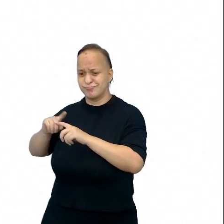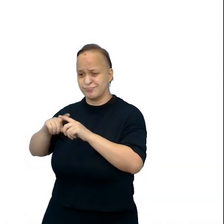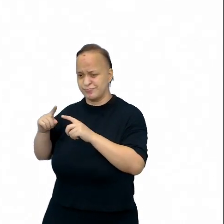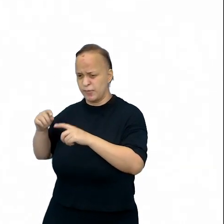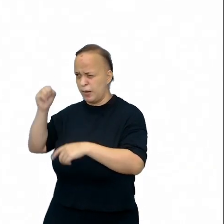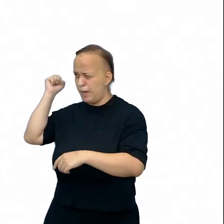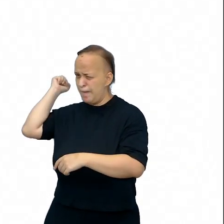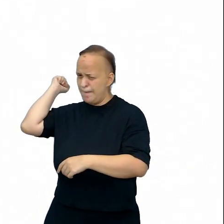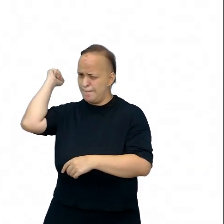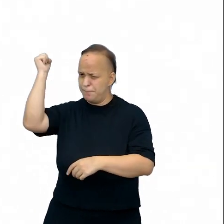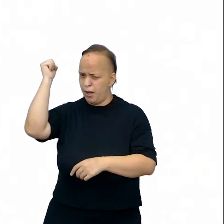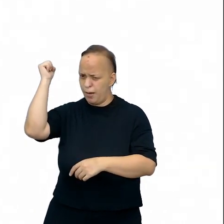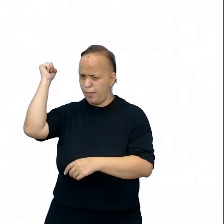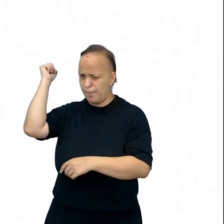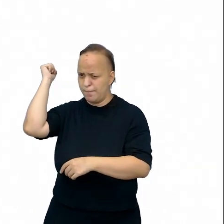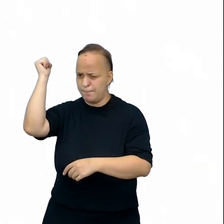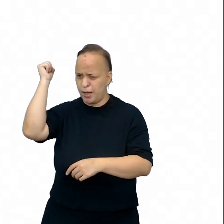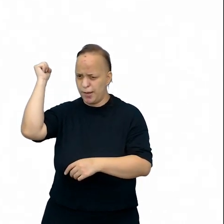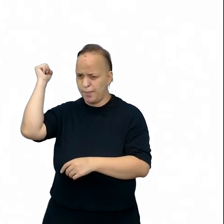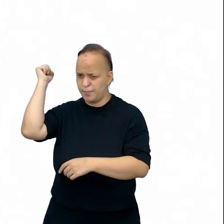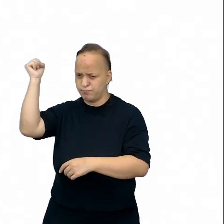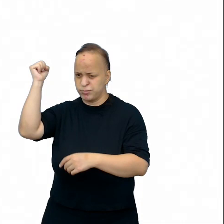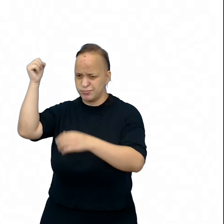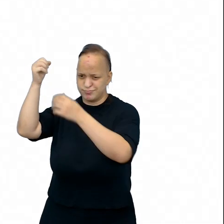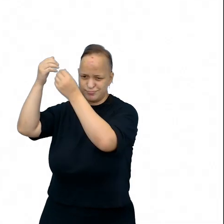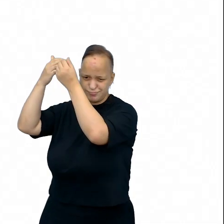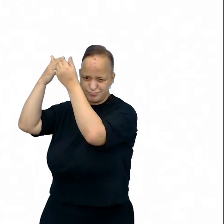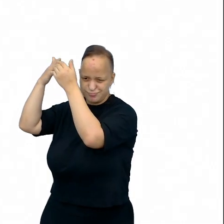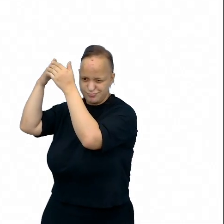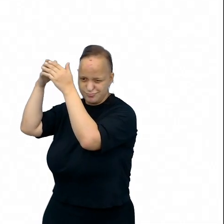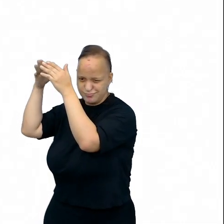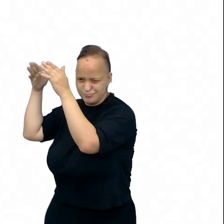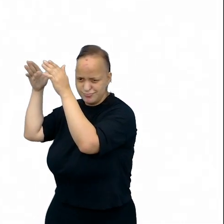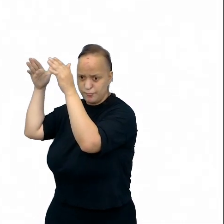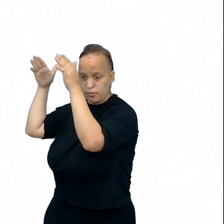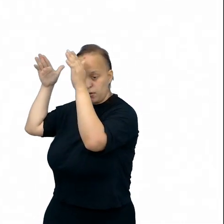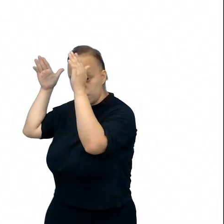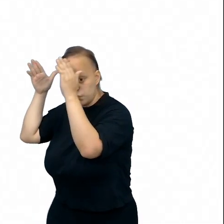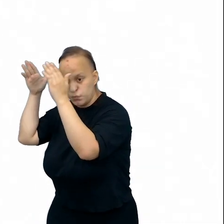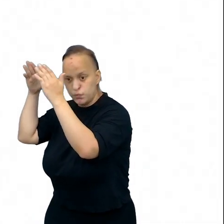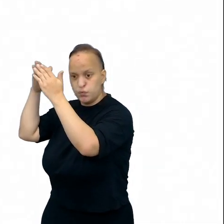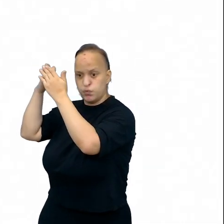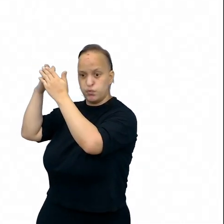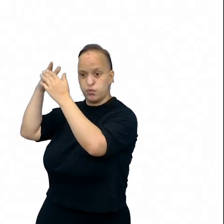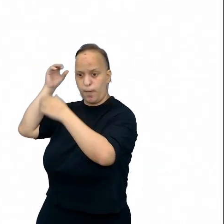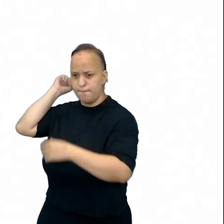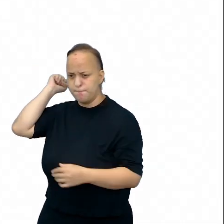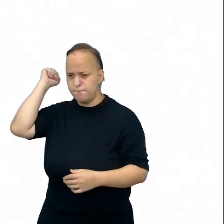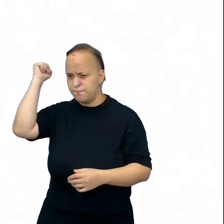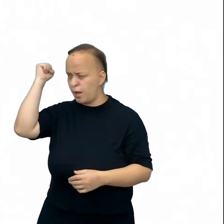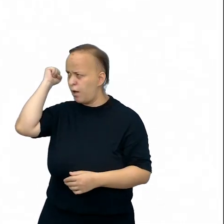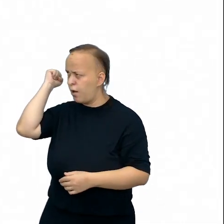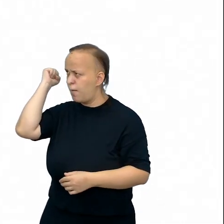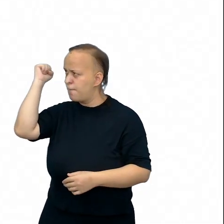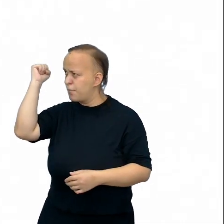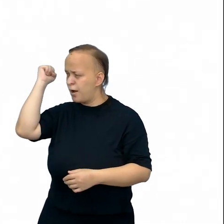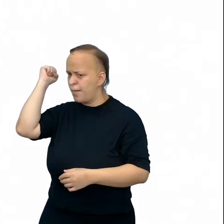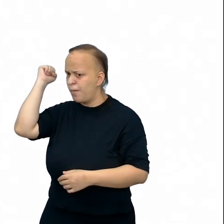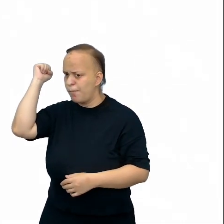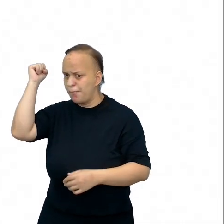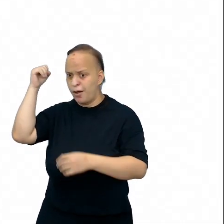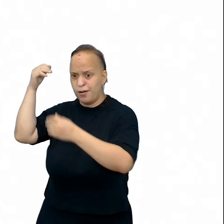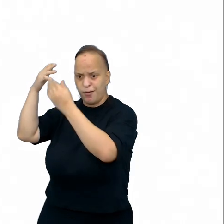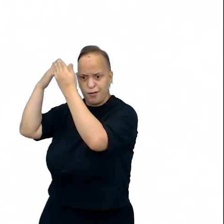Eles batiam, abriram um buraco no céu, mas ele fechava imediatamente. Eles batiam de novo, abriam um buraco e o buraco